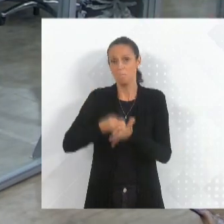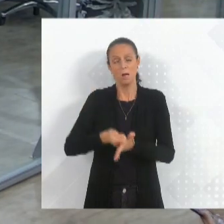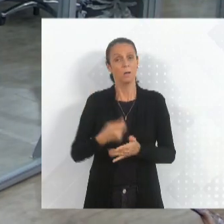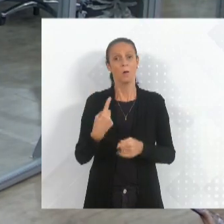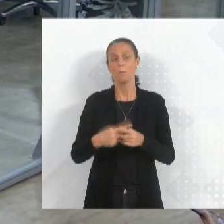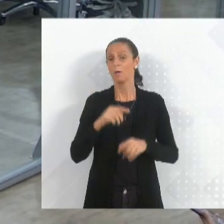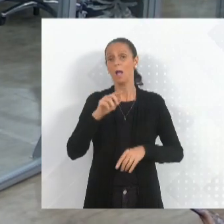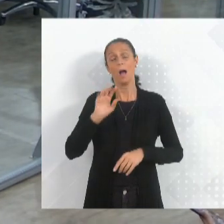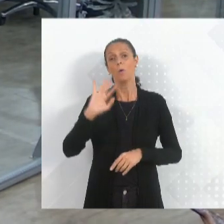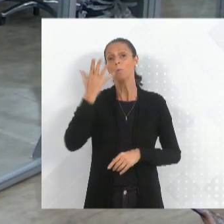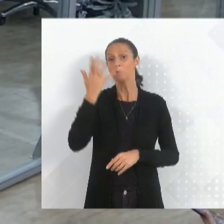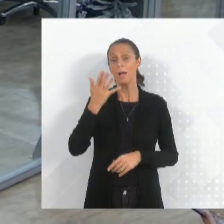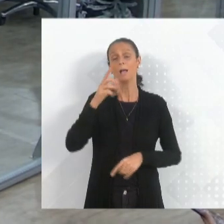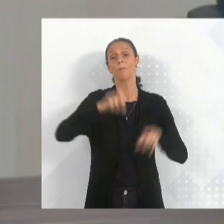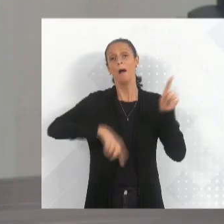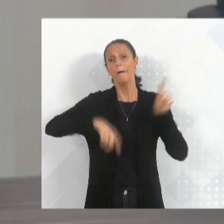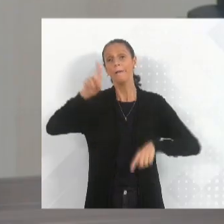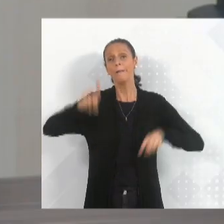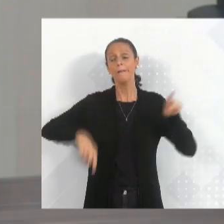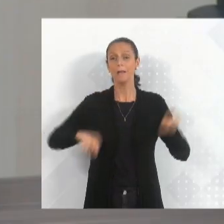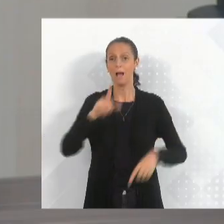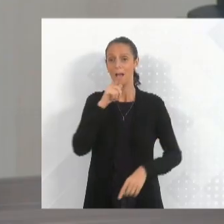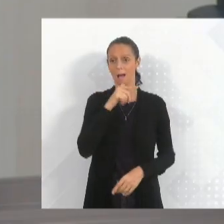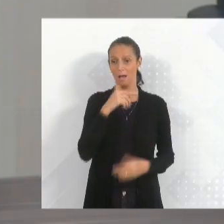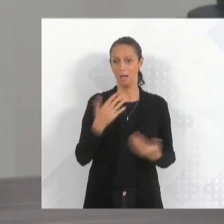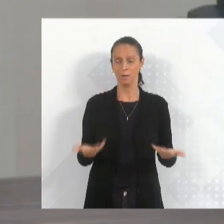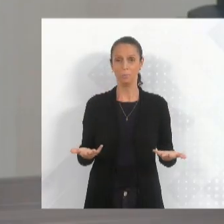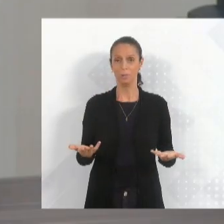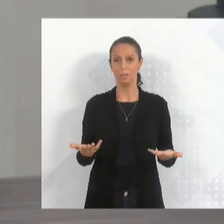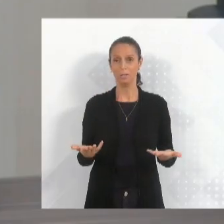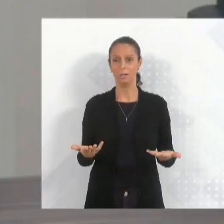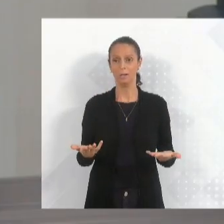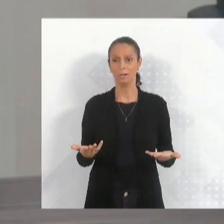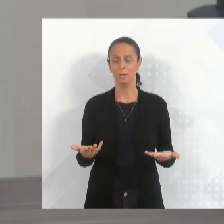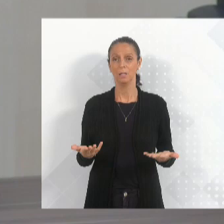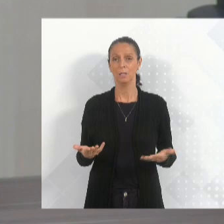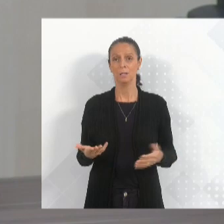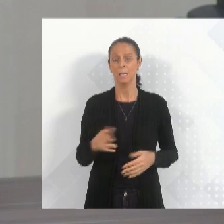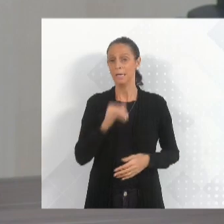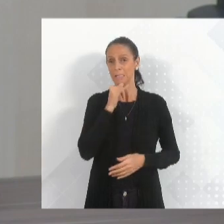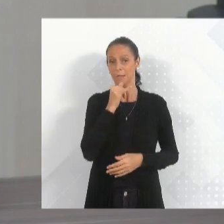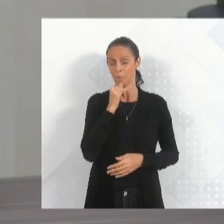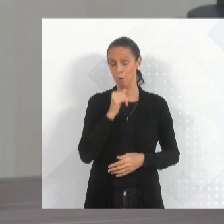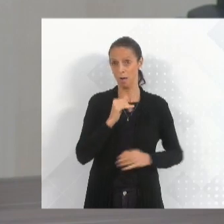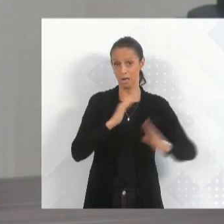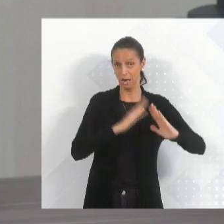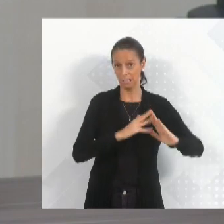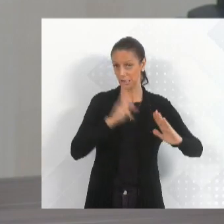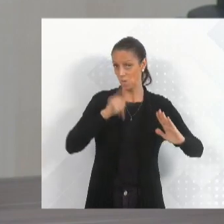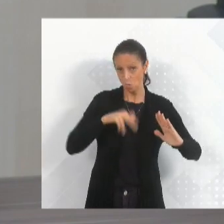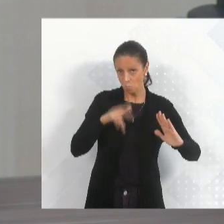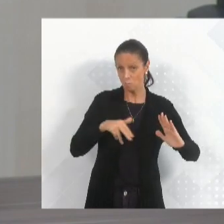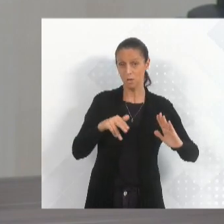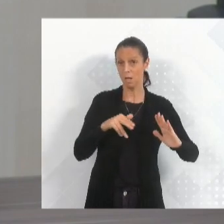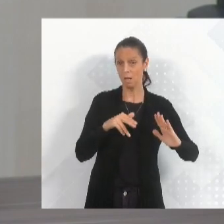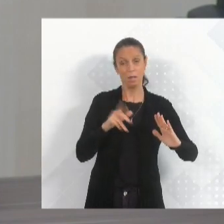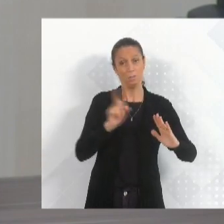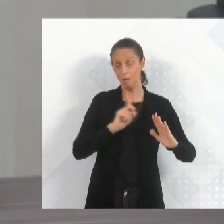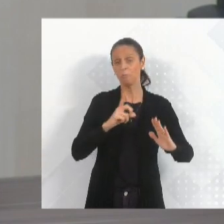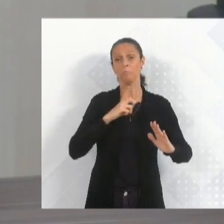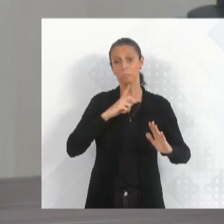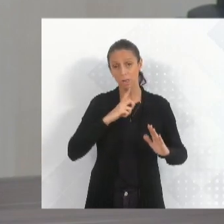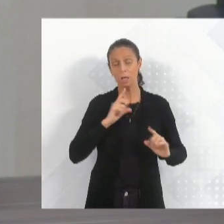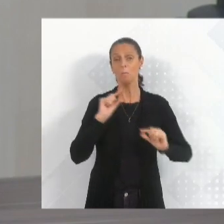intermitência. Mas a água não chega, não é com... A água não chega, nunca chega. Ela chega. Mas para chegar, precisa ter um investimento do